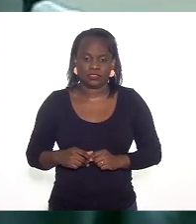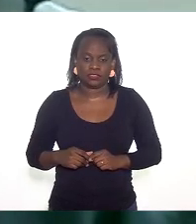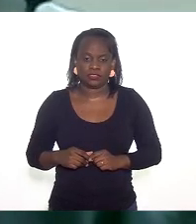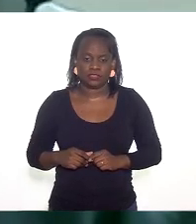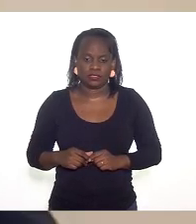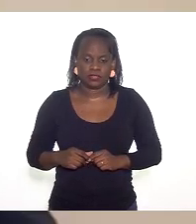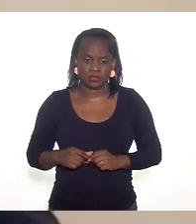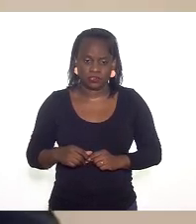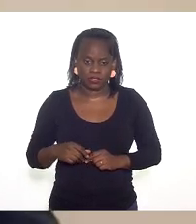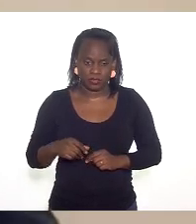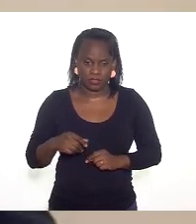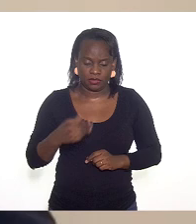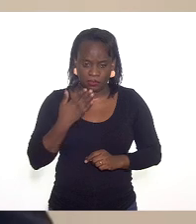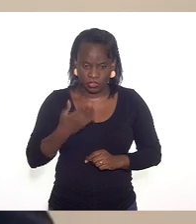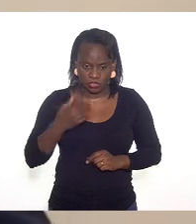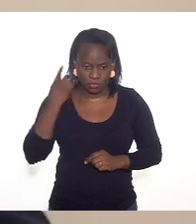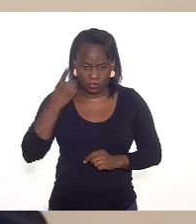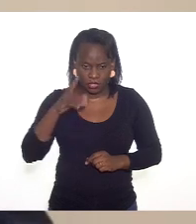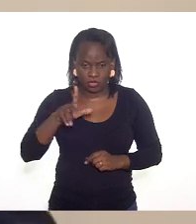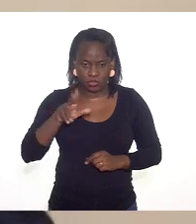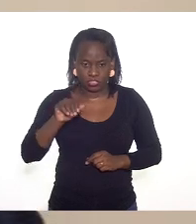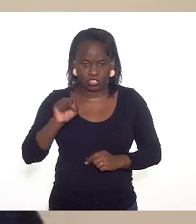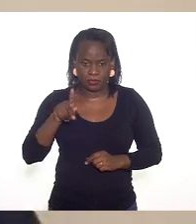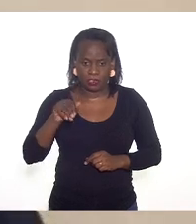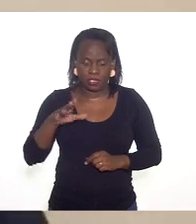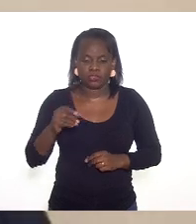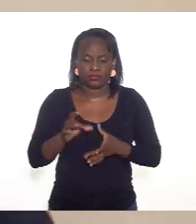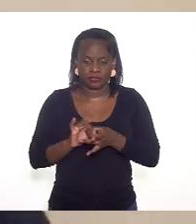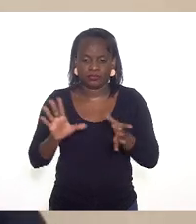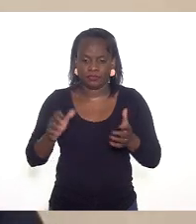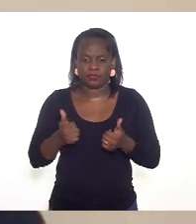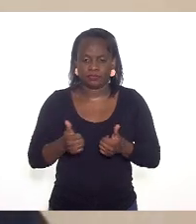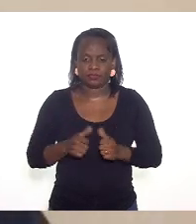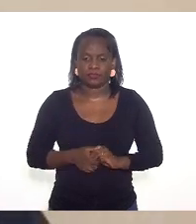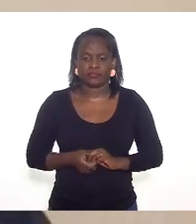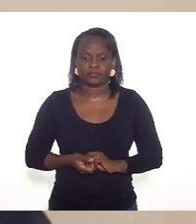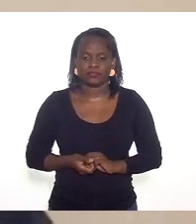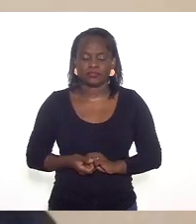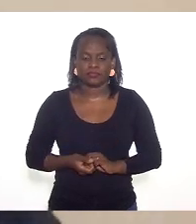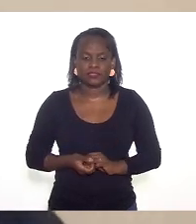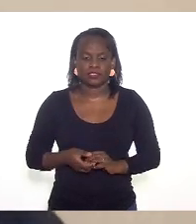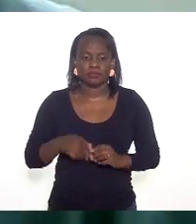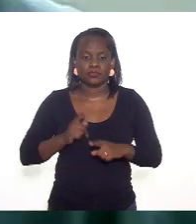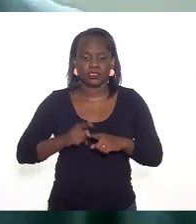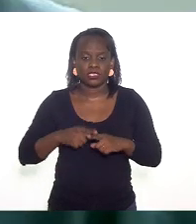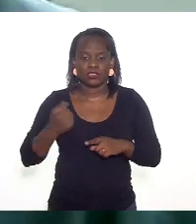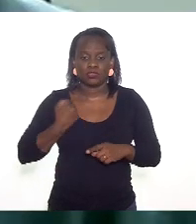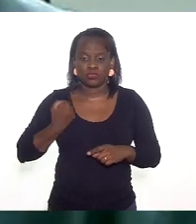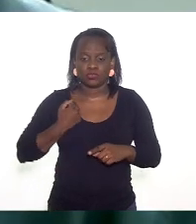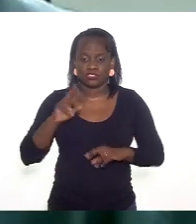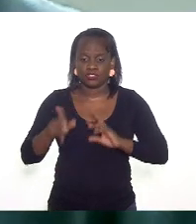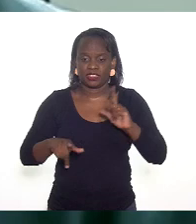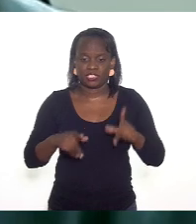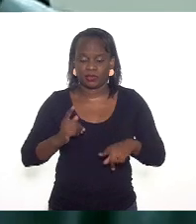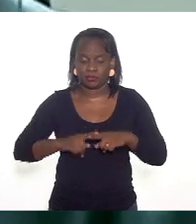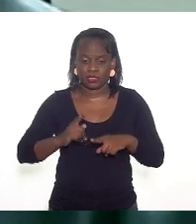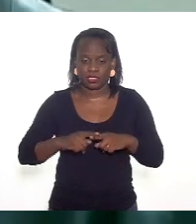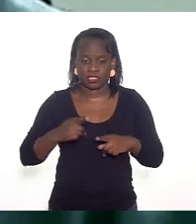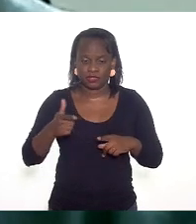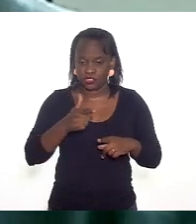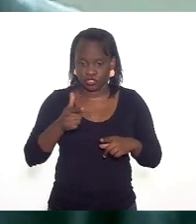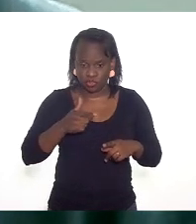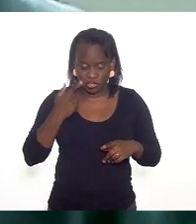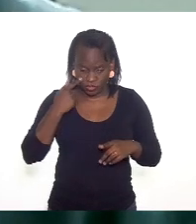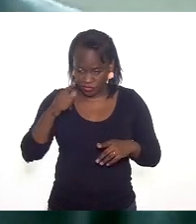No 22, pedido de vista, deputado Luiz Paulo, concedido. É que eu estou com uma numeração diferente da sua. Fala 22, aí eu desvi